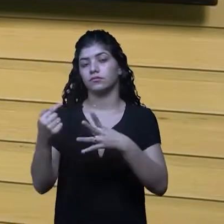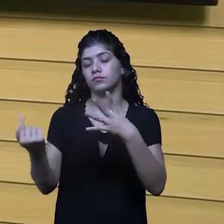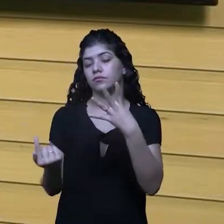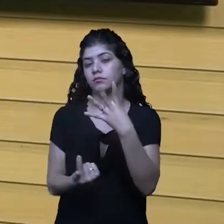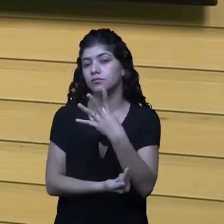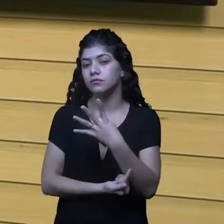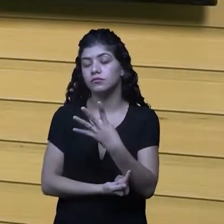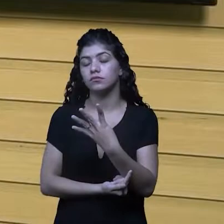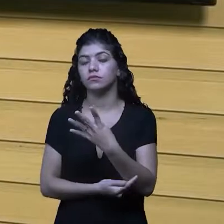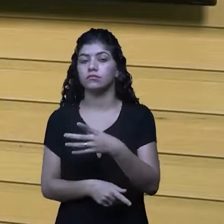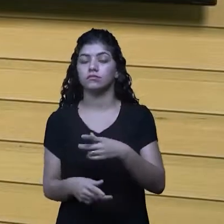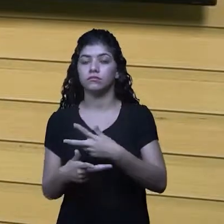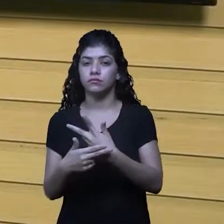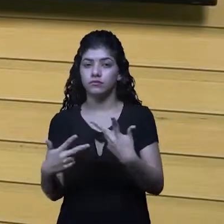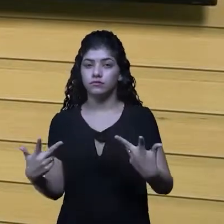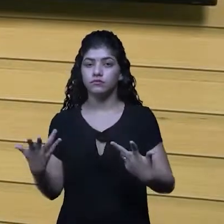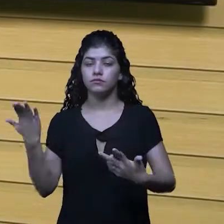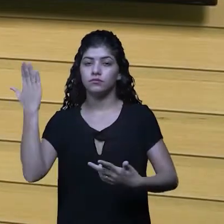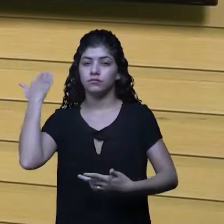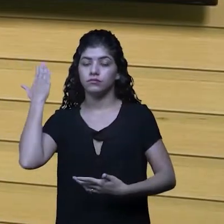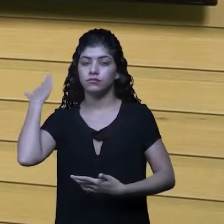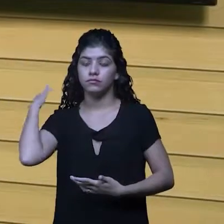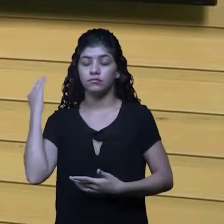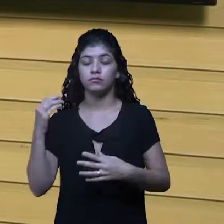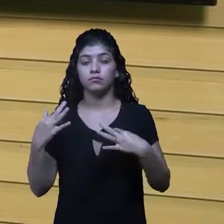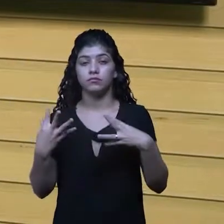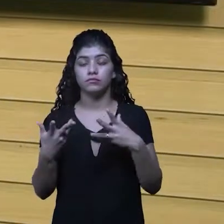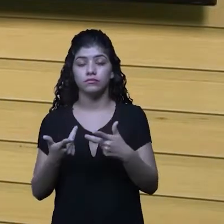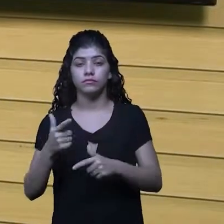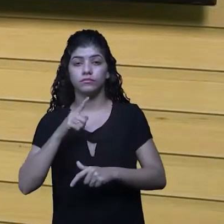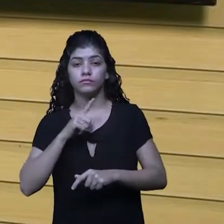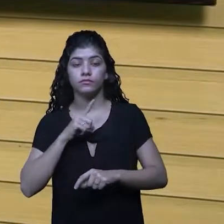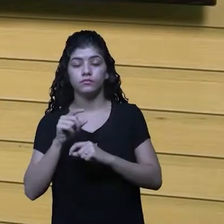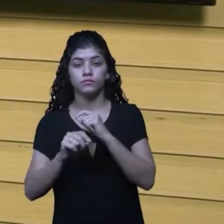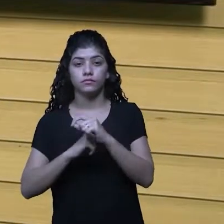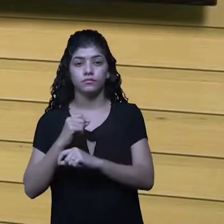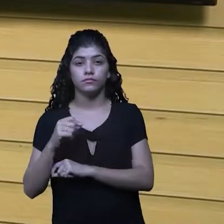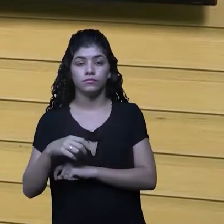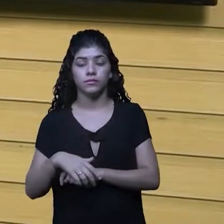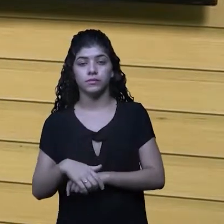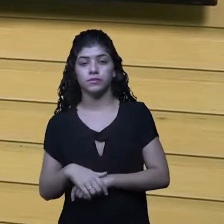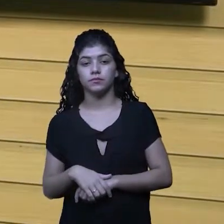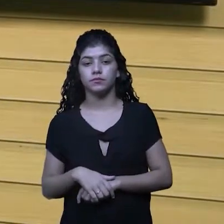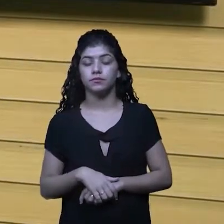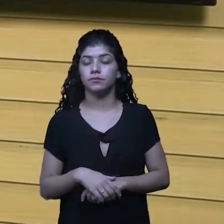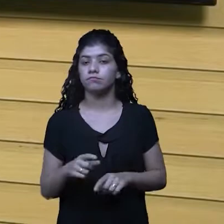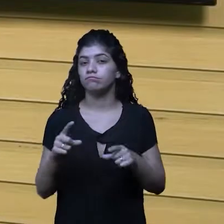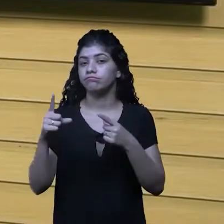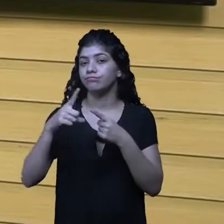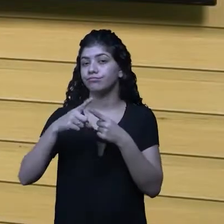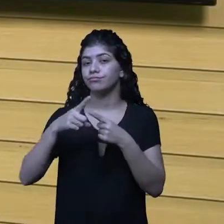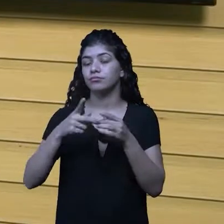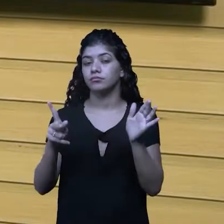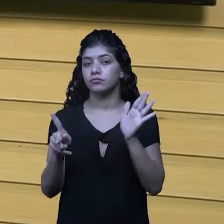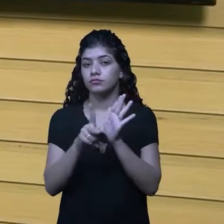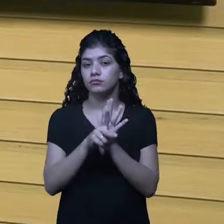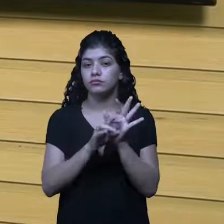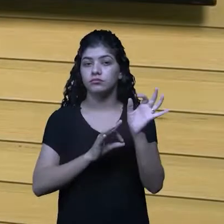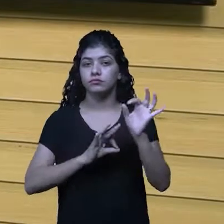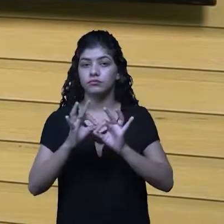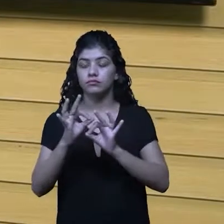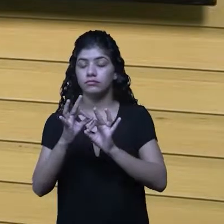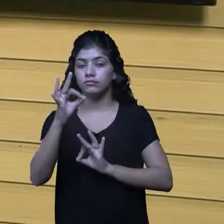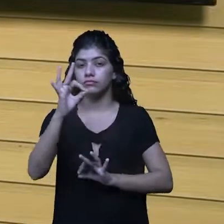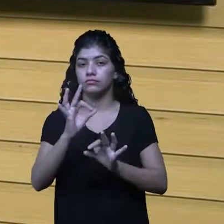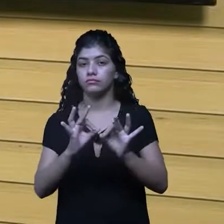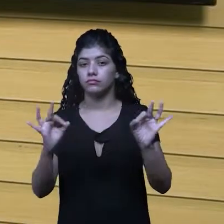micrômetro e os outros, todos esses, eles têm uma forma de medir e todos